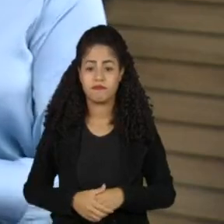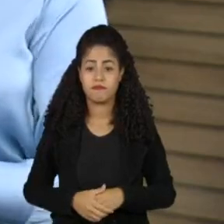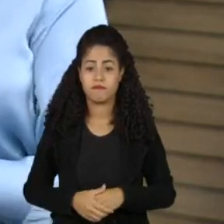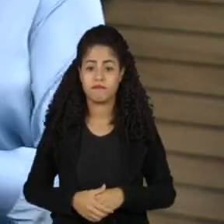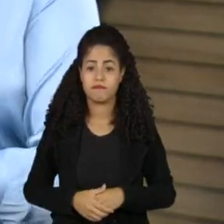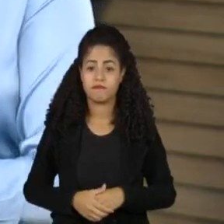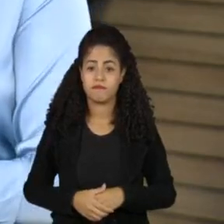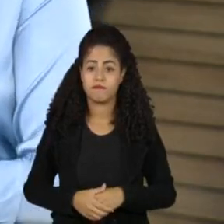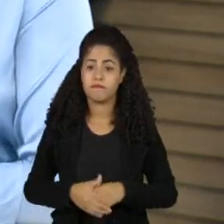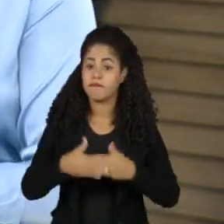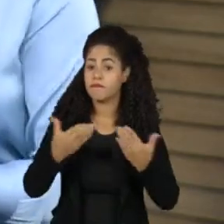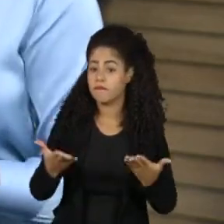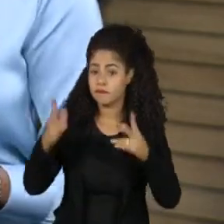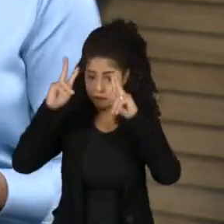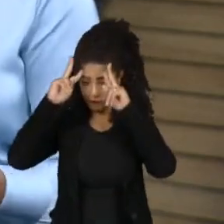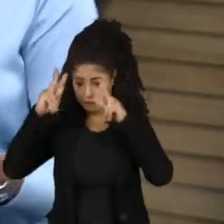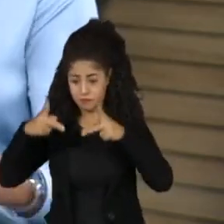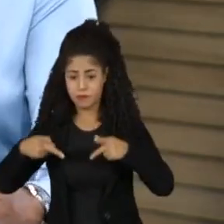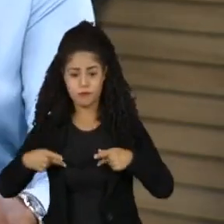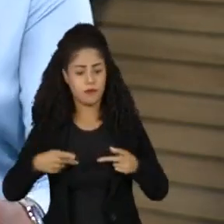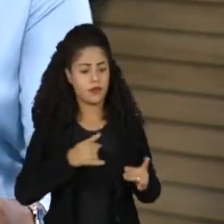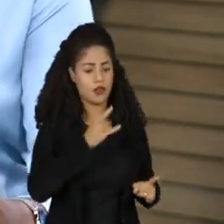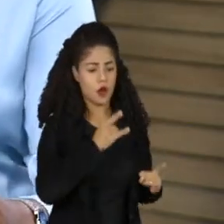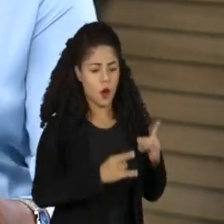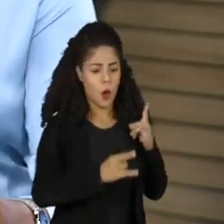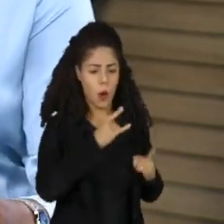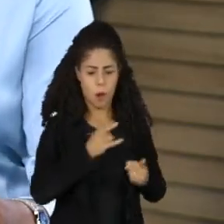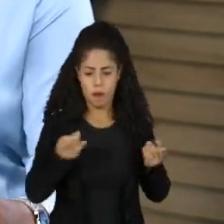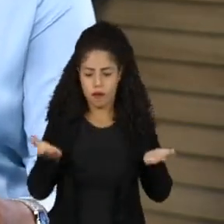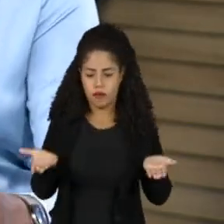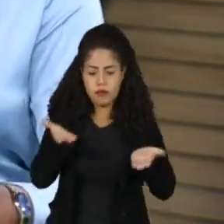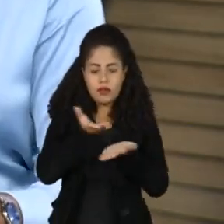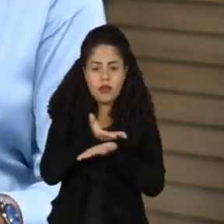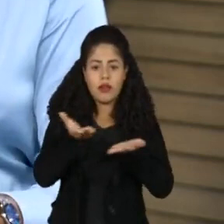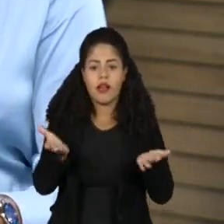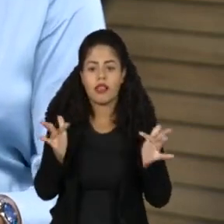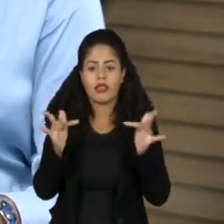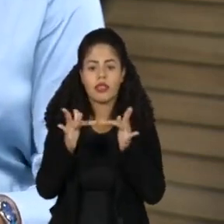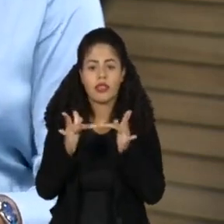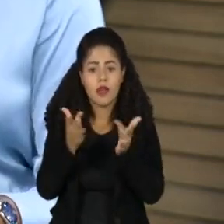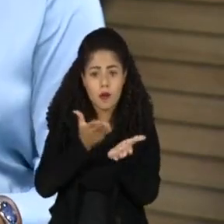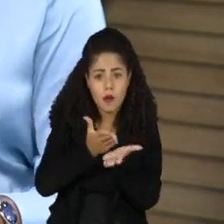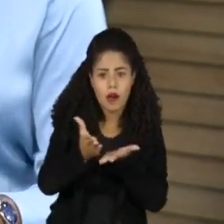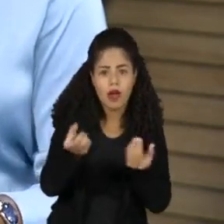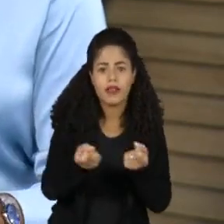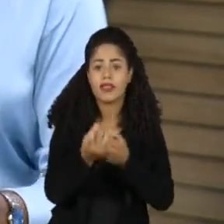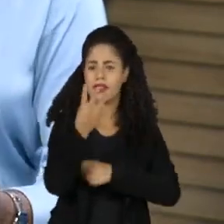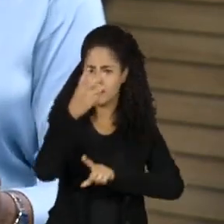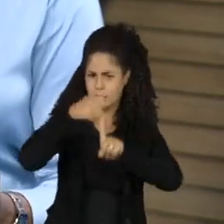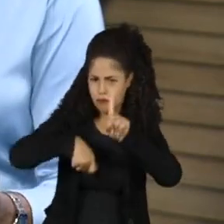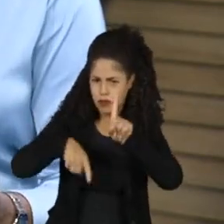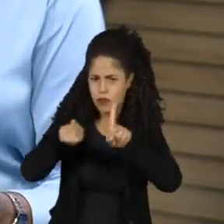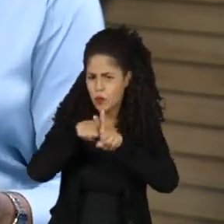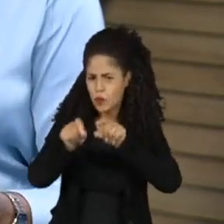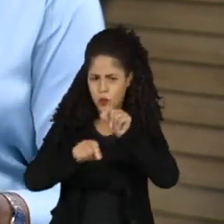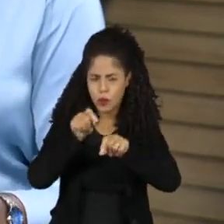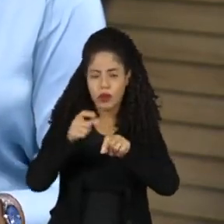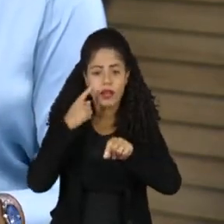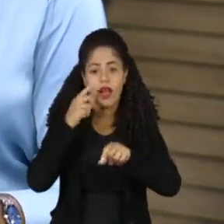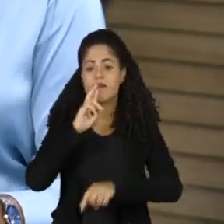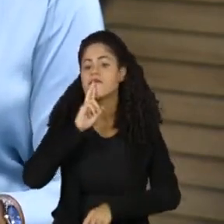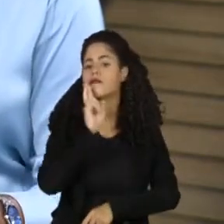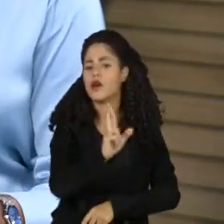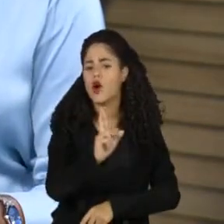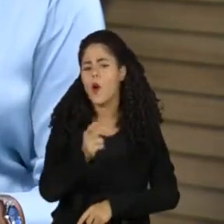A relação entre humanos e robôs ficou ainda mais próxima com o lançamento há 3 meses de uma ferramenta que responde